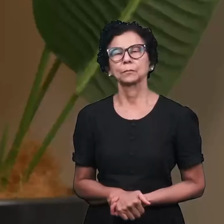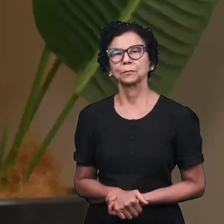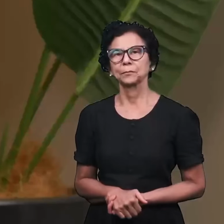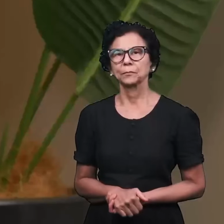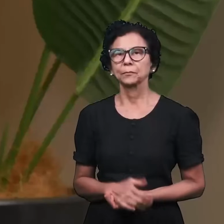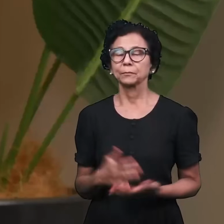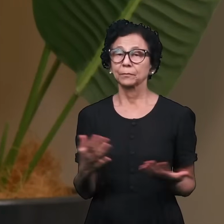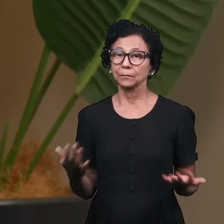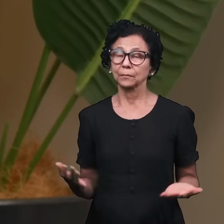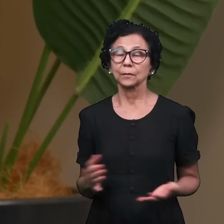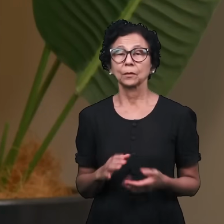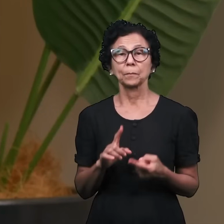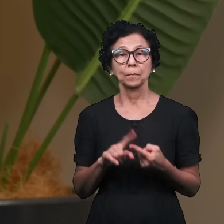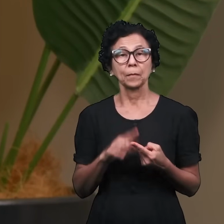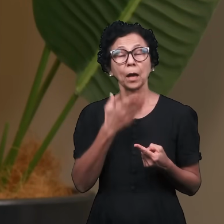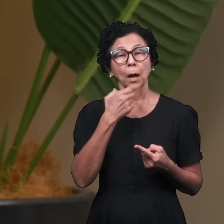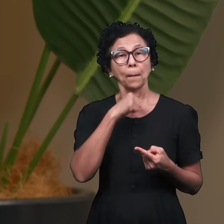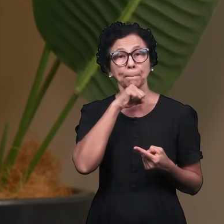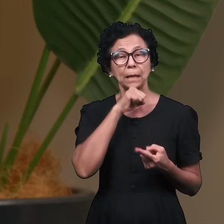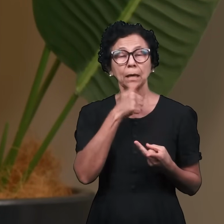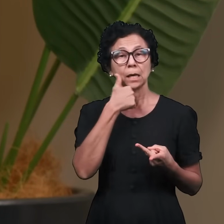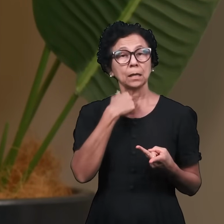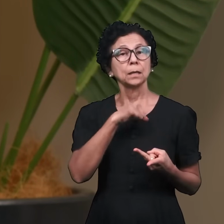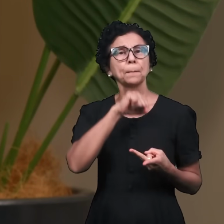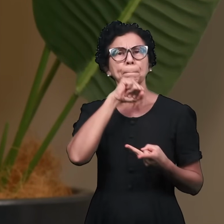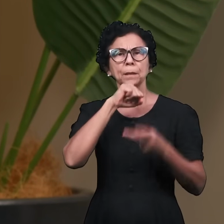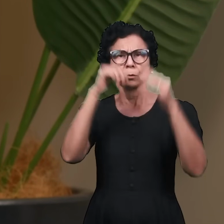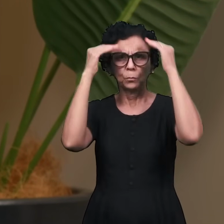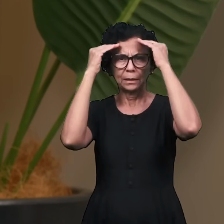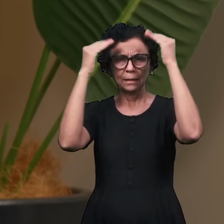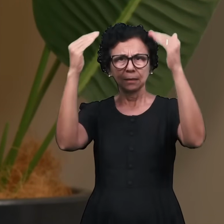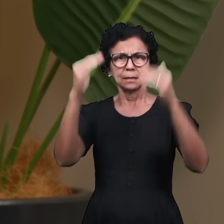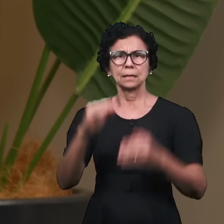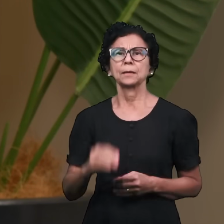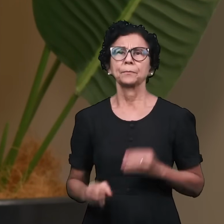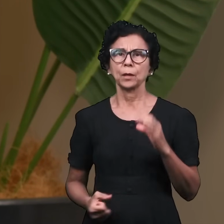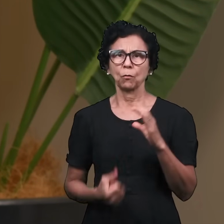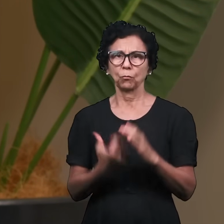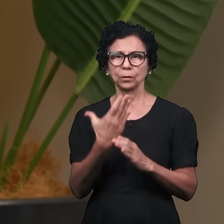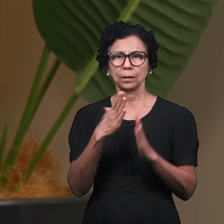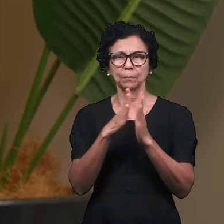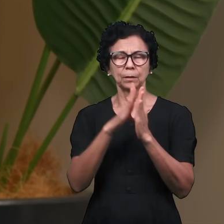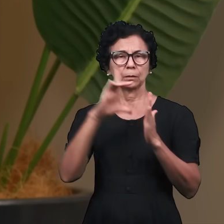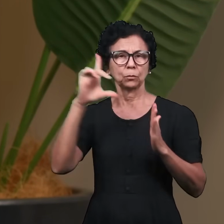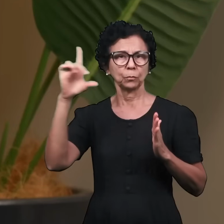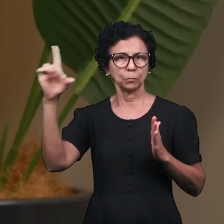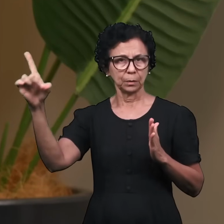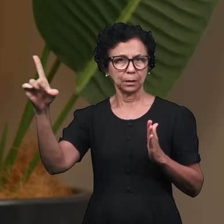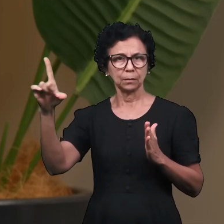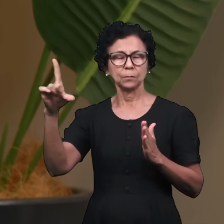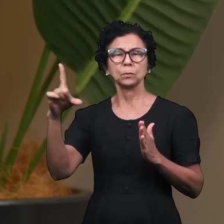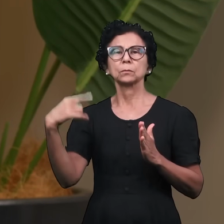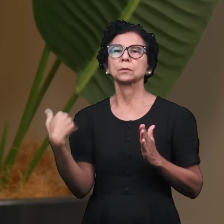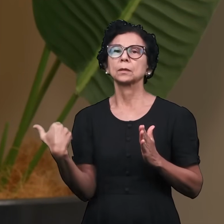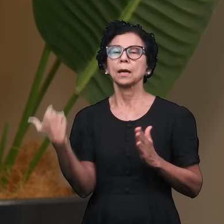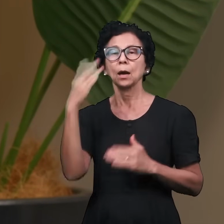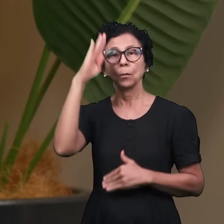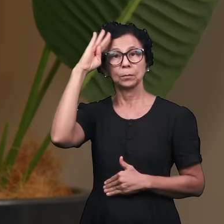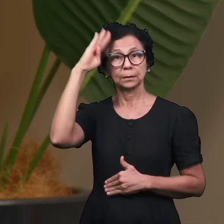Honrar a pai e mãe é um dos mandamentos bíblicos, é um pilar fundamental da fé